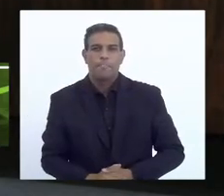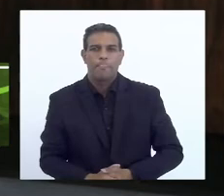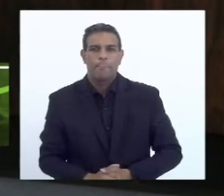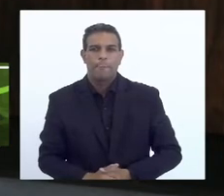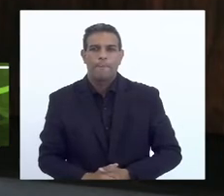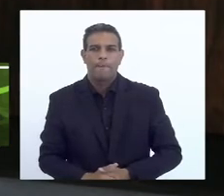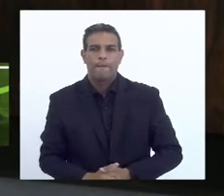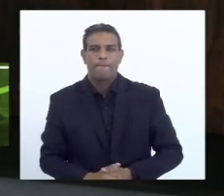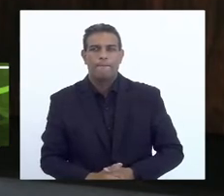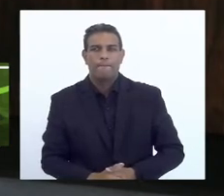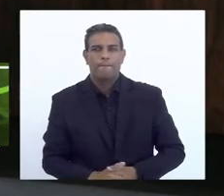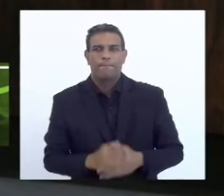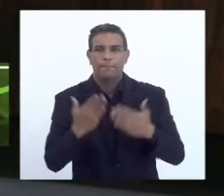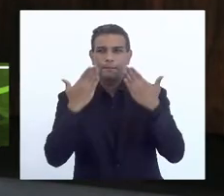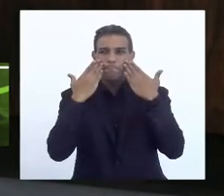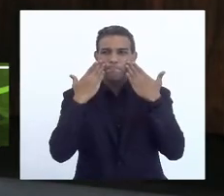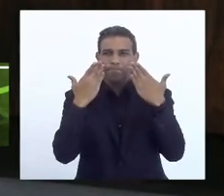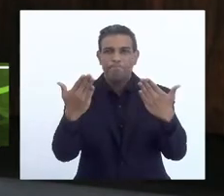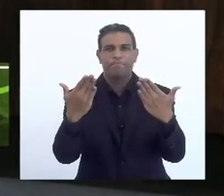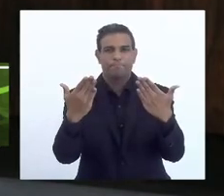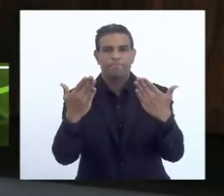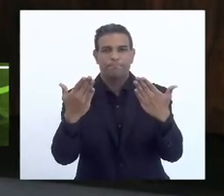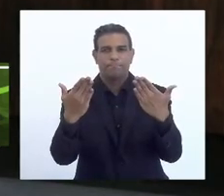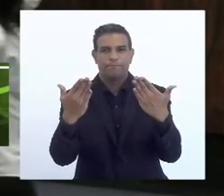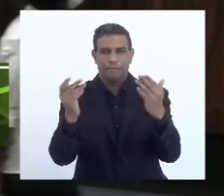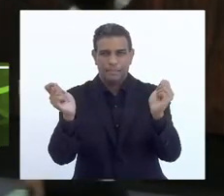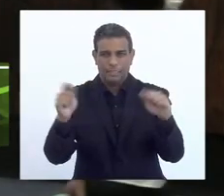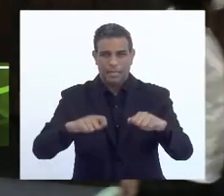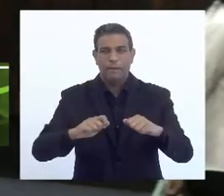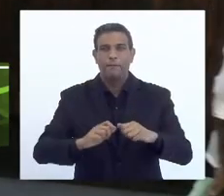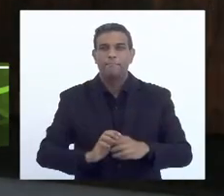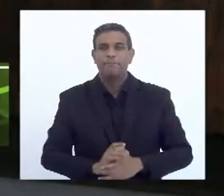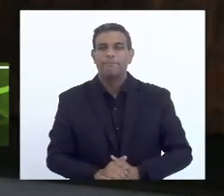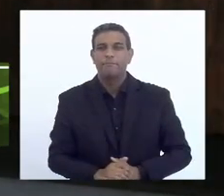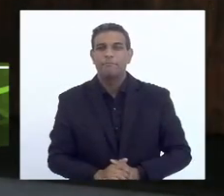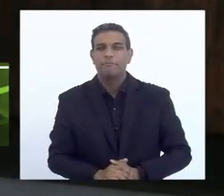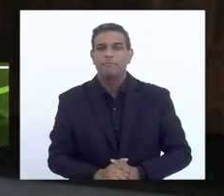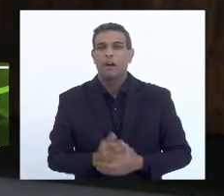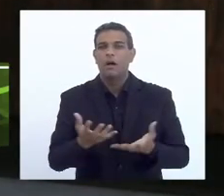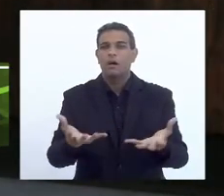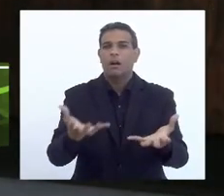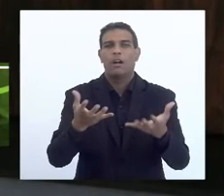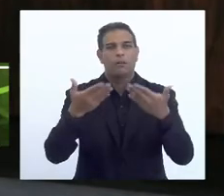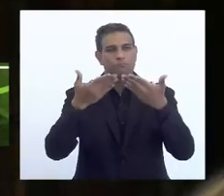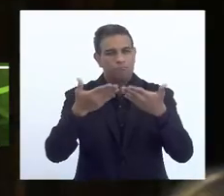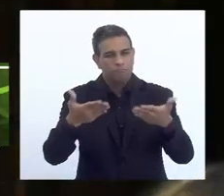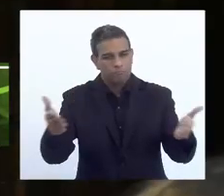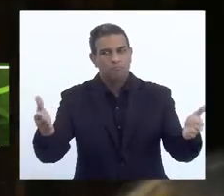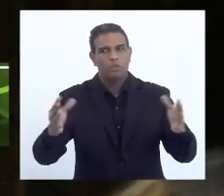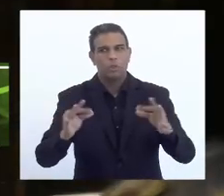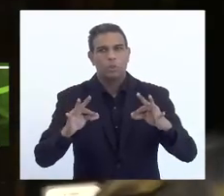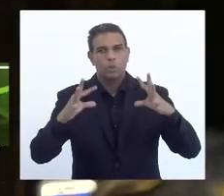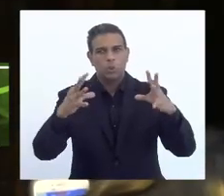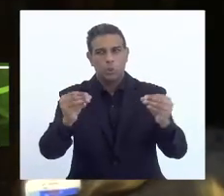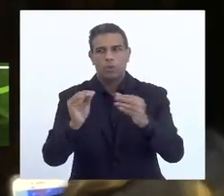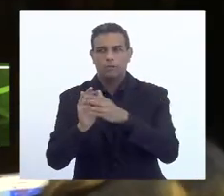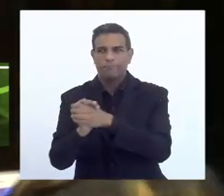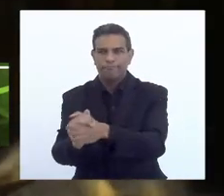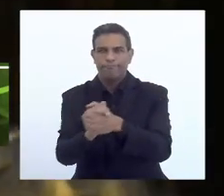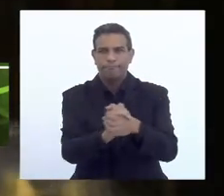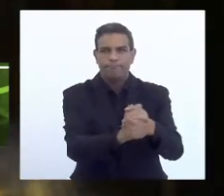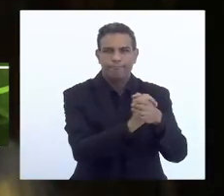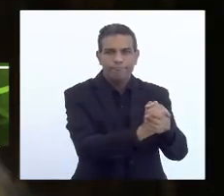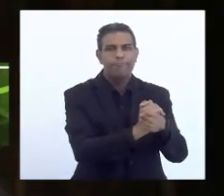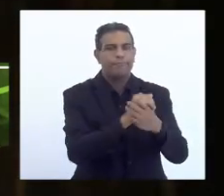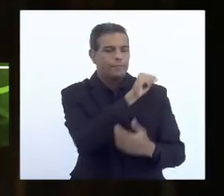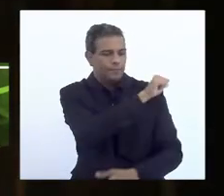Eu vou falar daqui para falar de frente para as pessoas, falar de costas é muito ruim. É, quero abrir agradecendo muito o convite da minha camarada, a